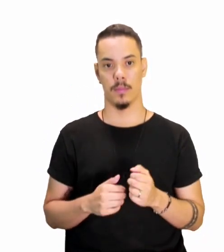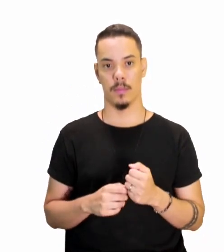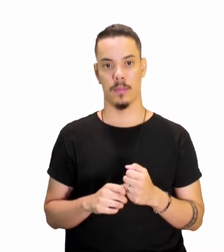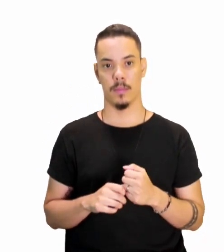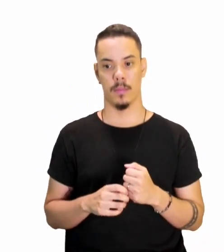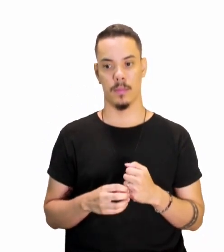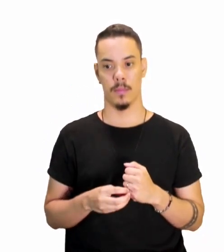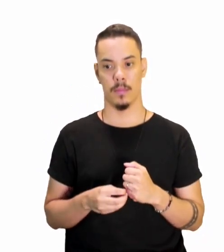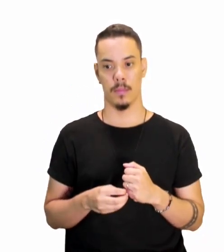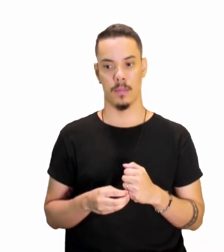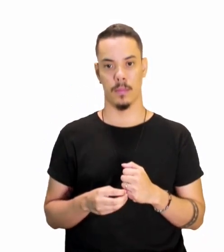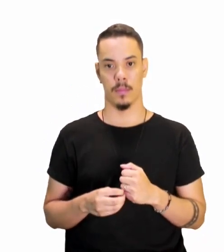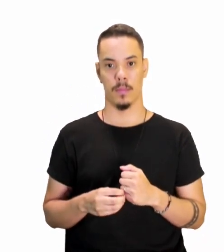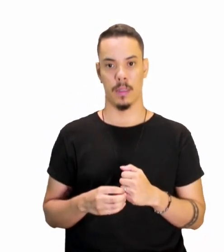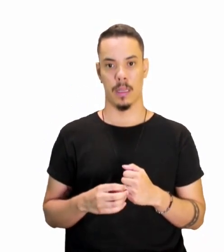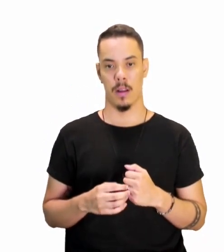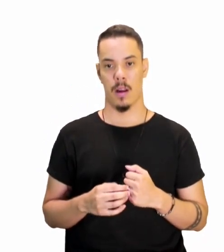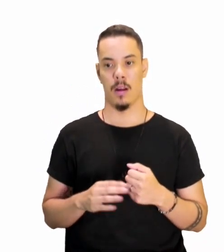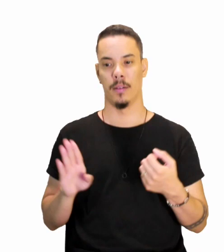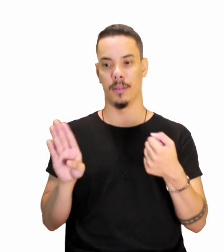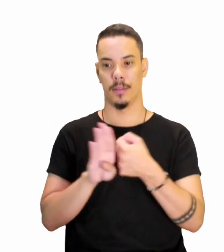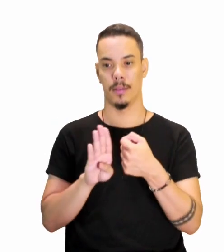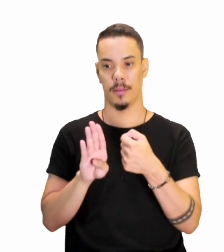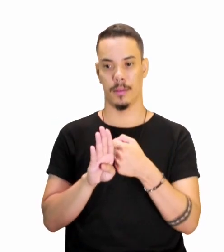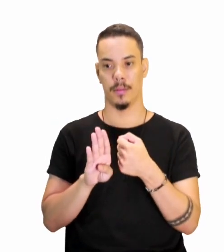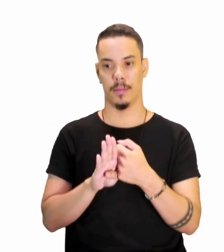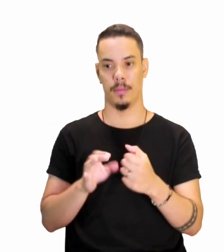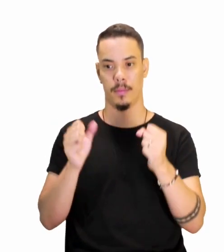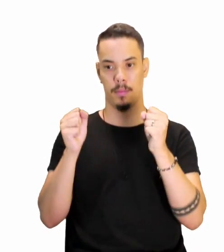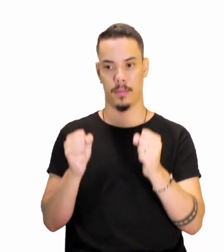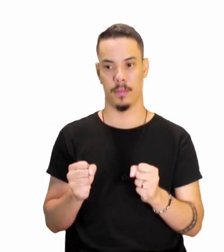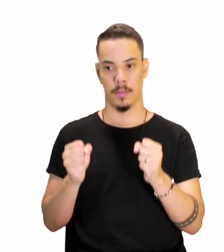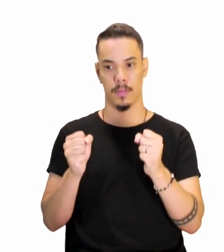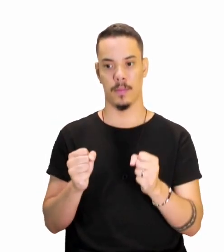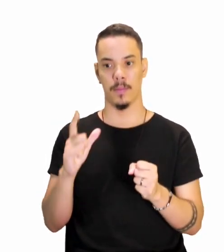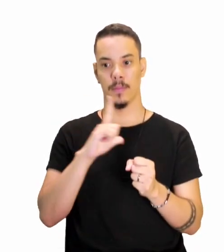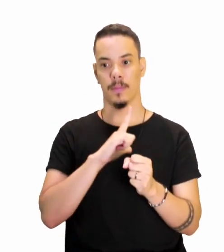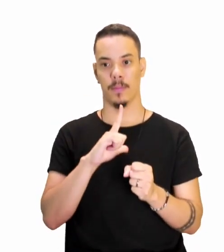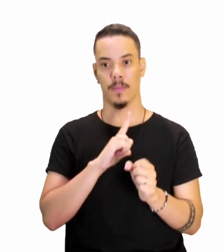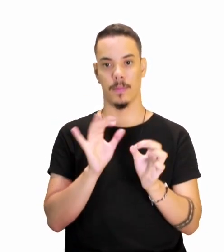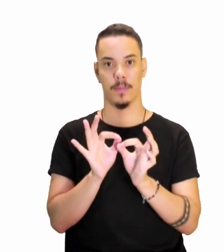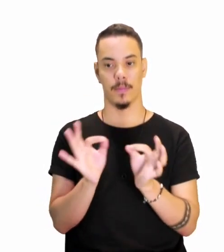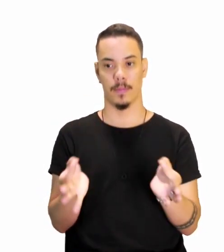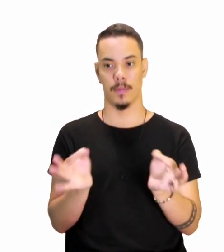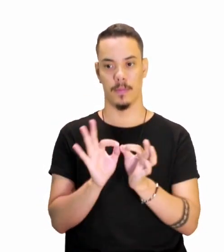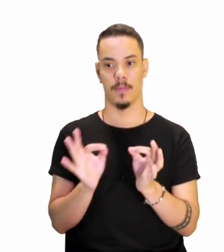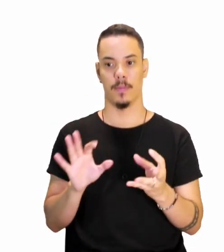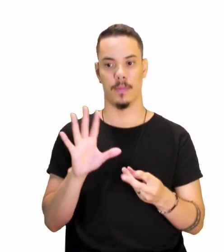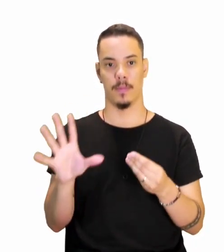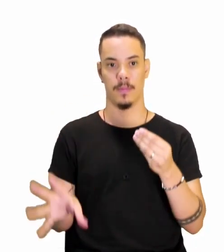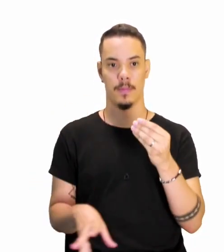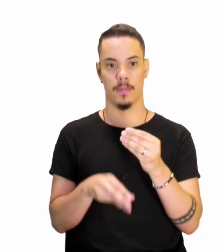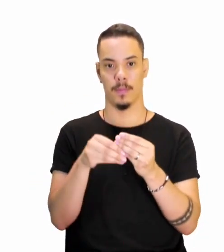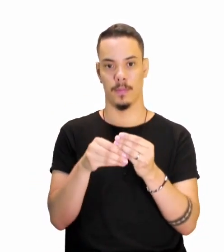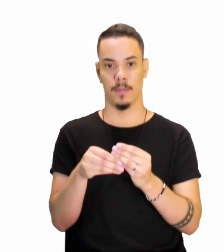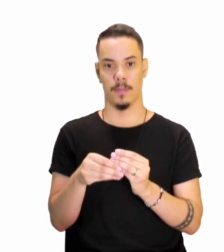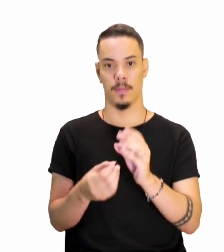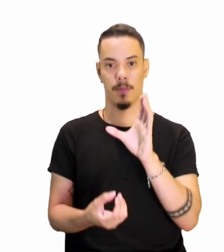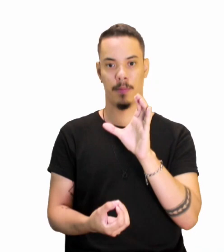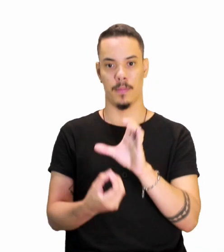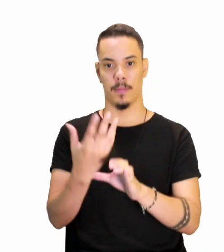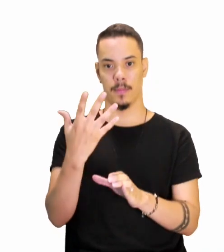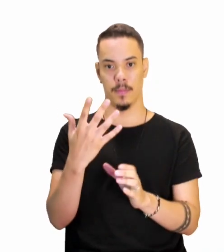Olha só, o substantivo pode ser simples, composto,